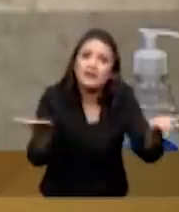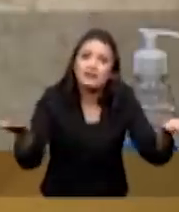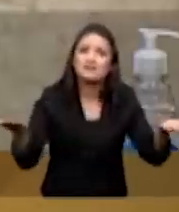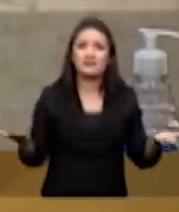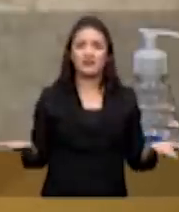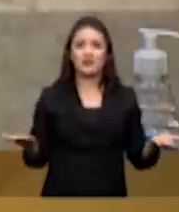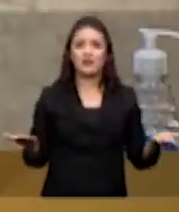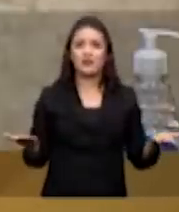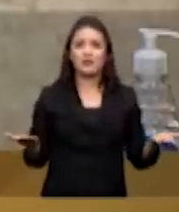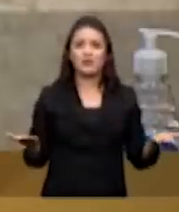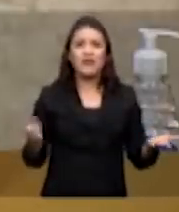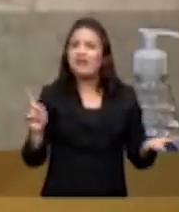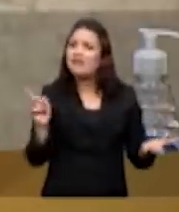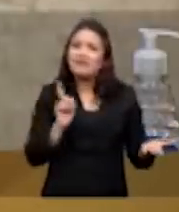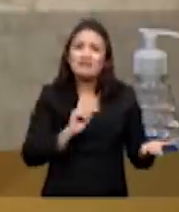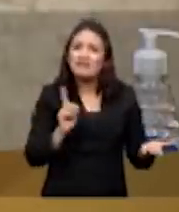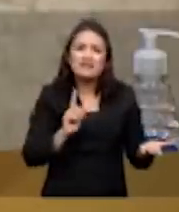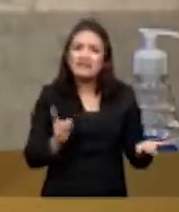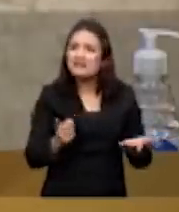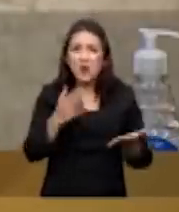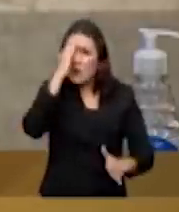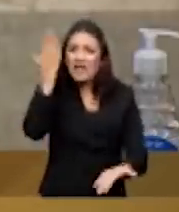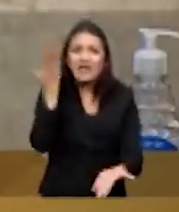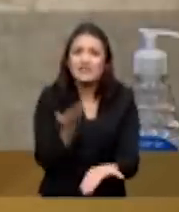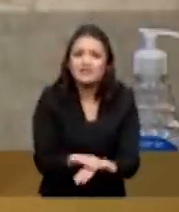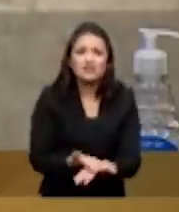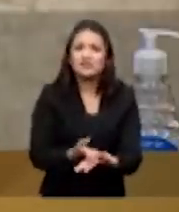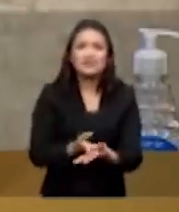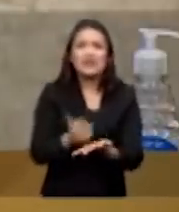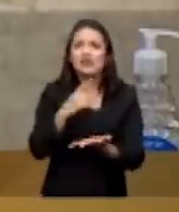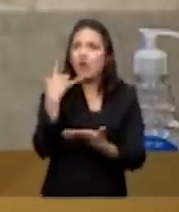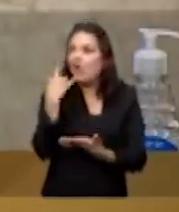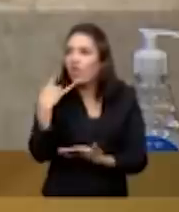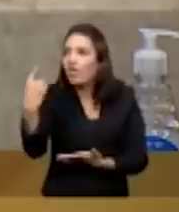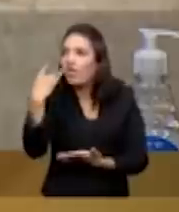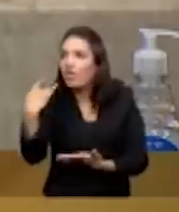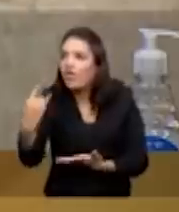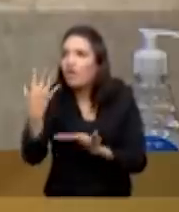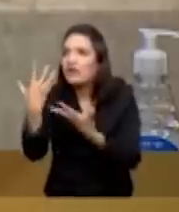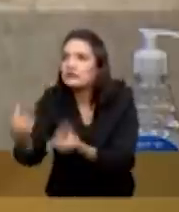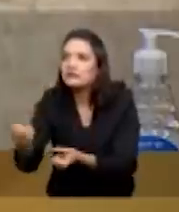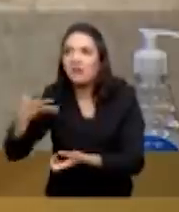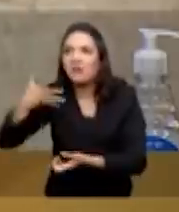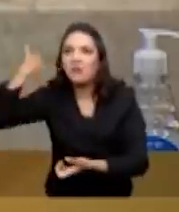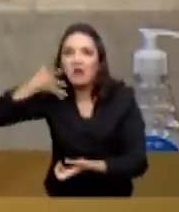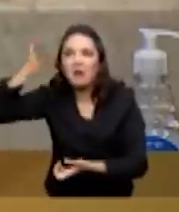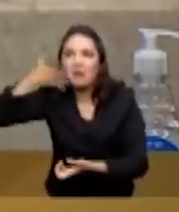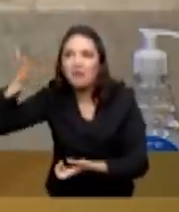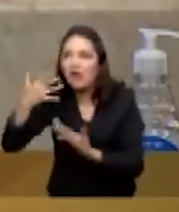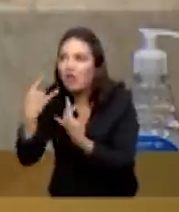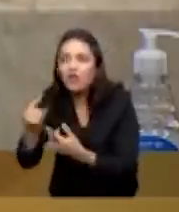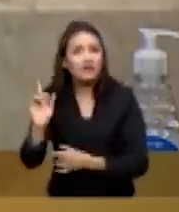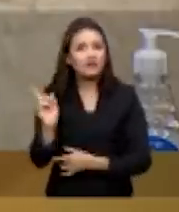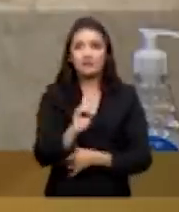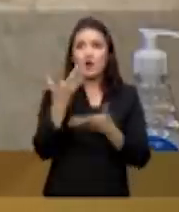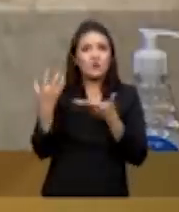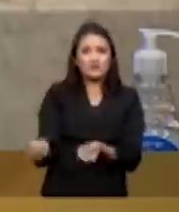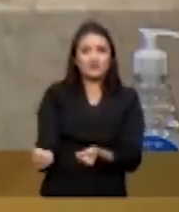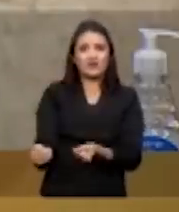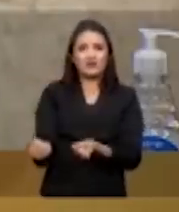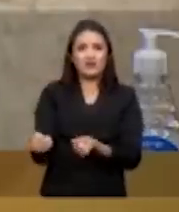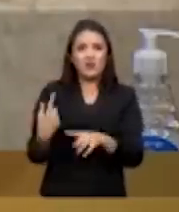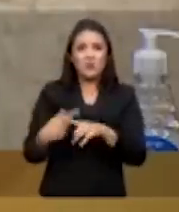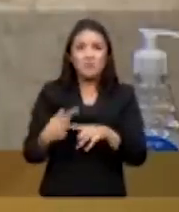caia na tentação das narrativas fáceis e messiânicas, que criam